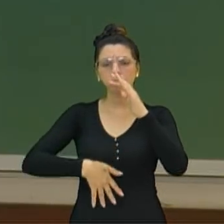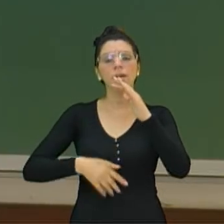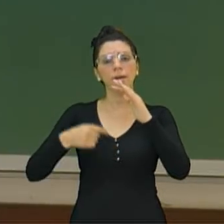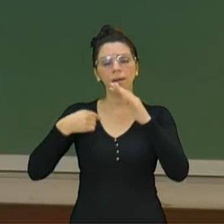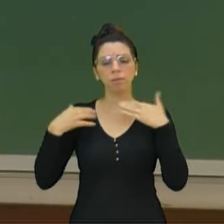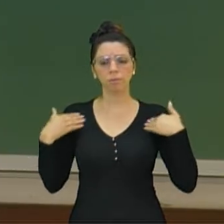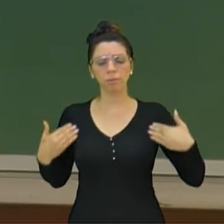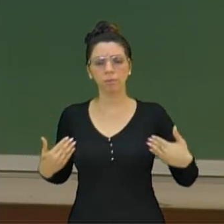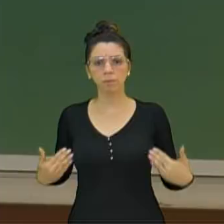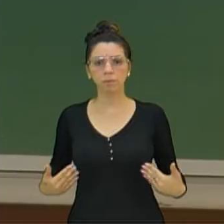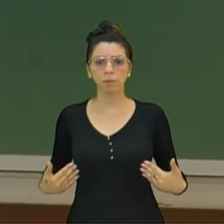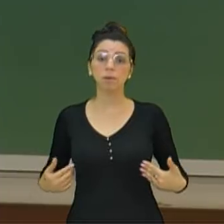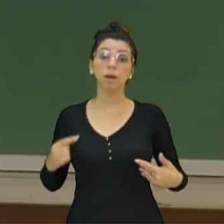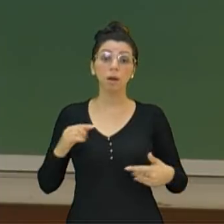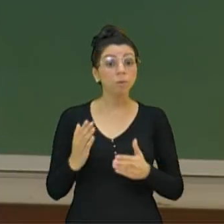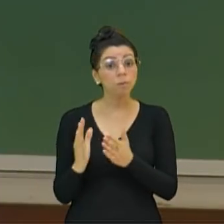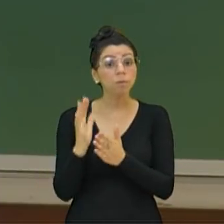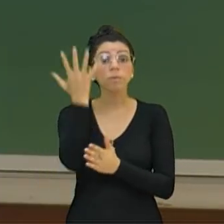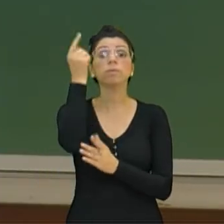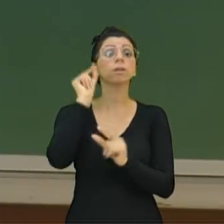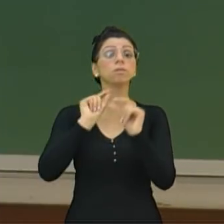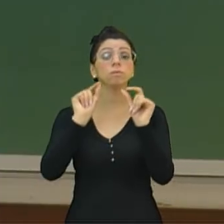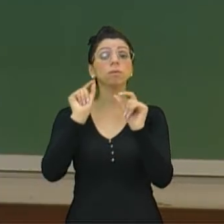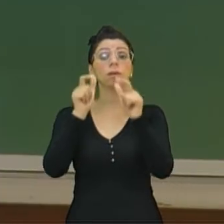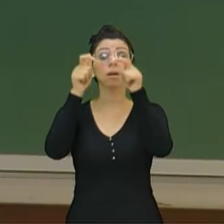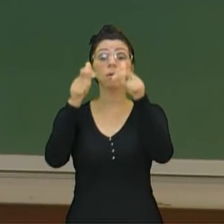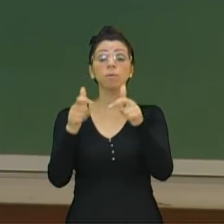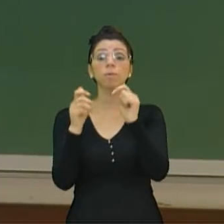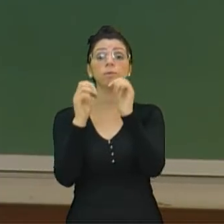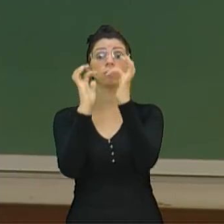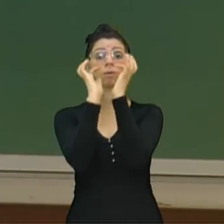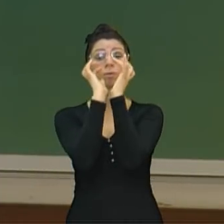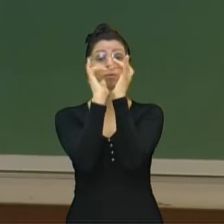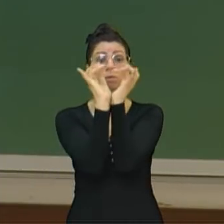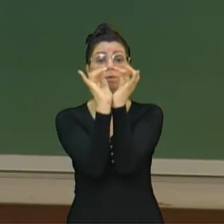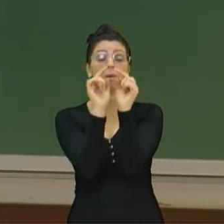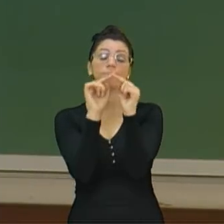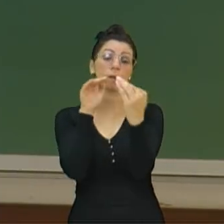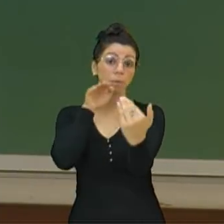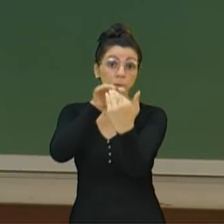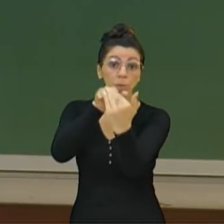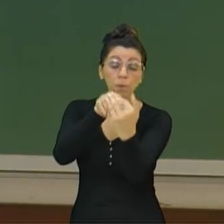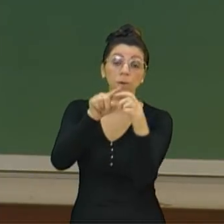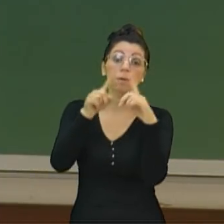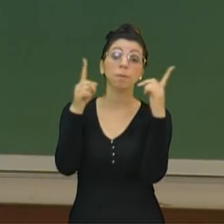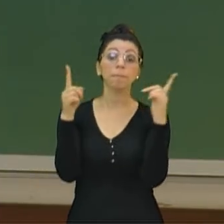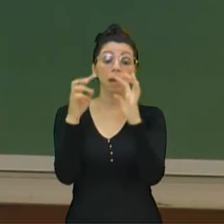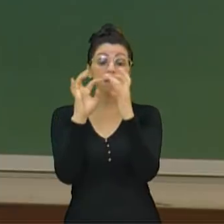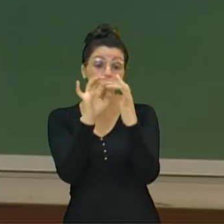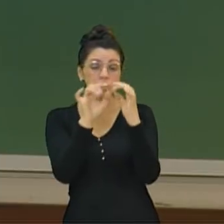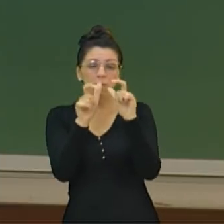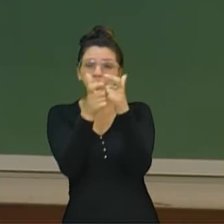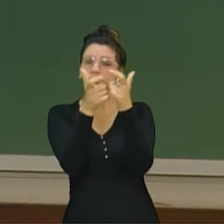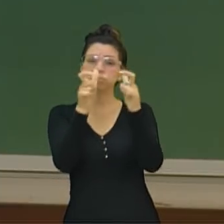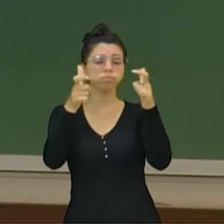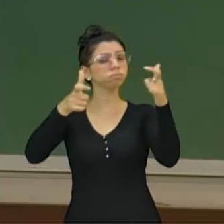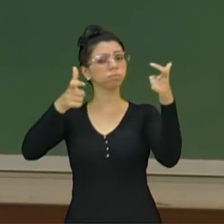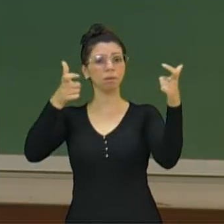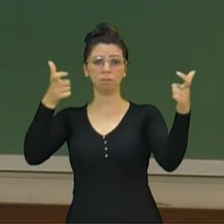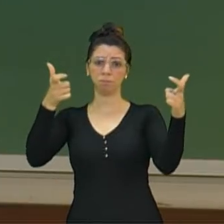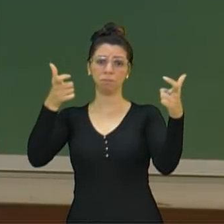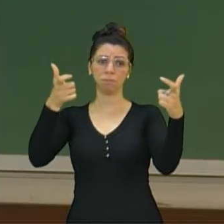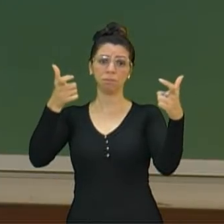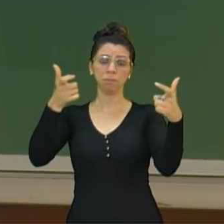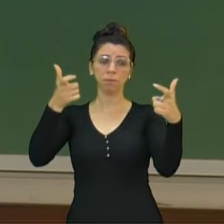corpo, ela é feita no cérebro. Eu concordo que é lá no cérebro, mas o cérebro é muito amplo, é muito